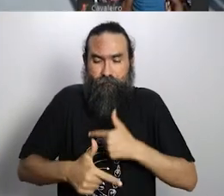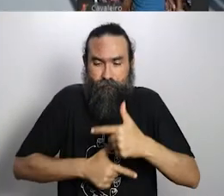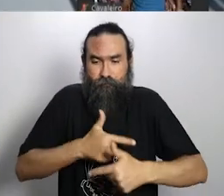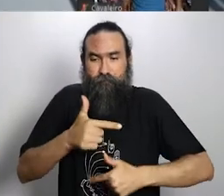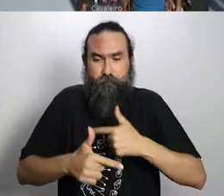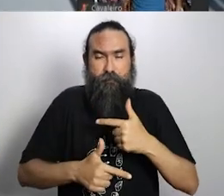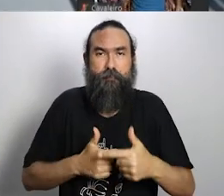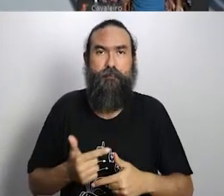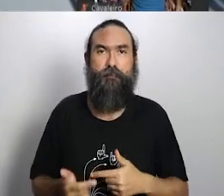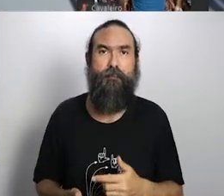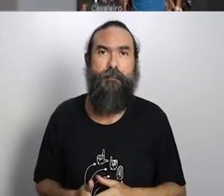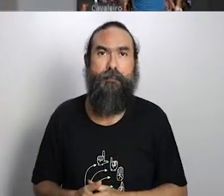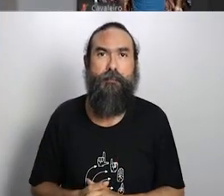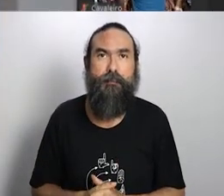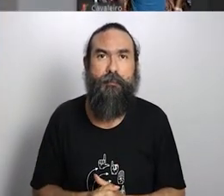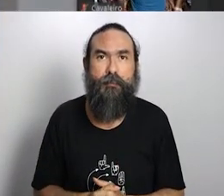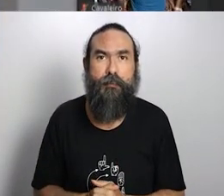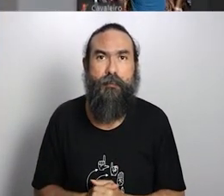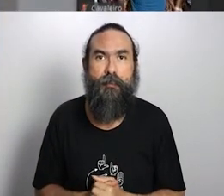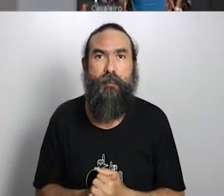aí?